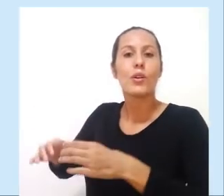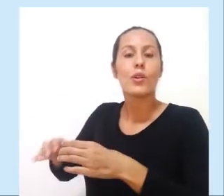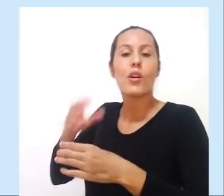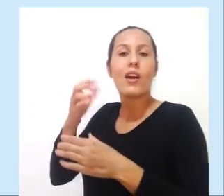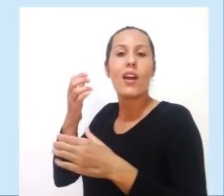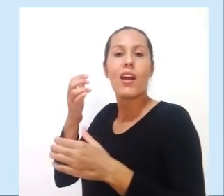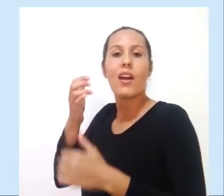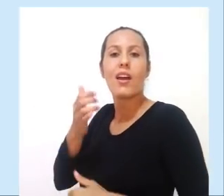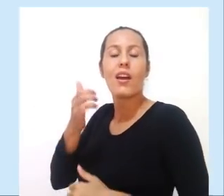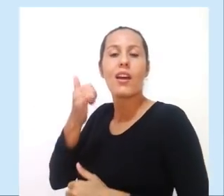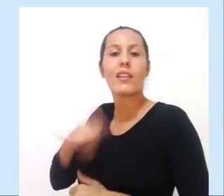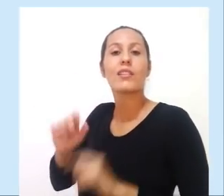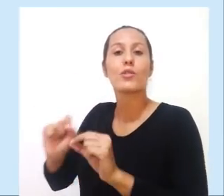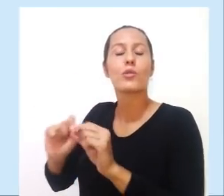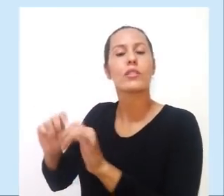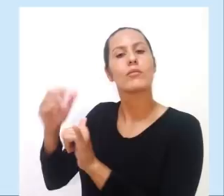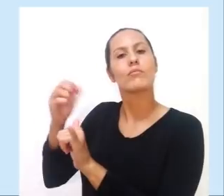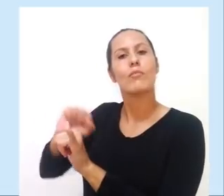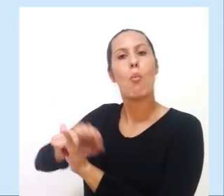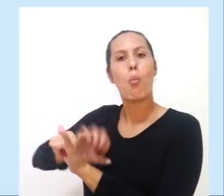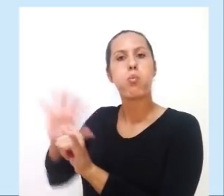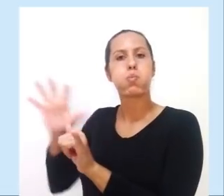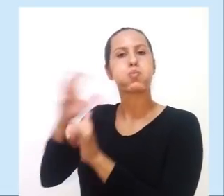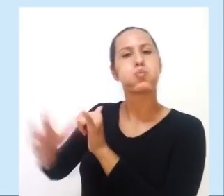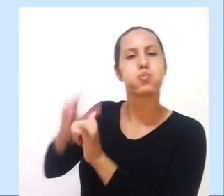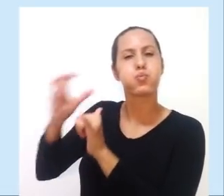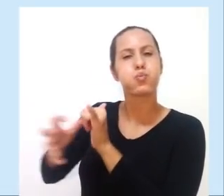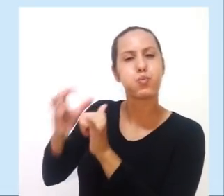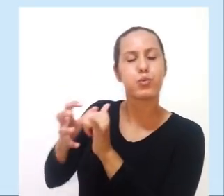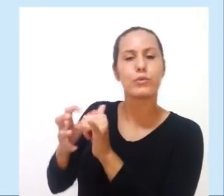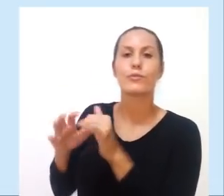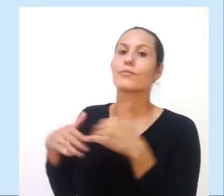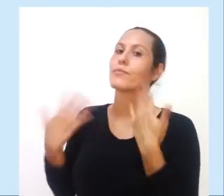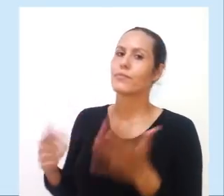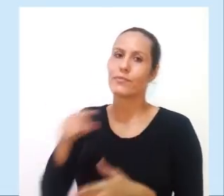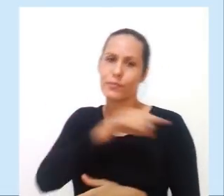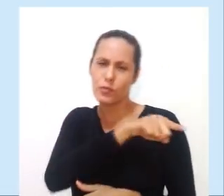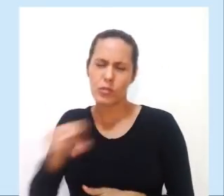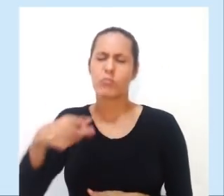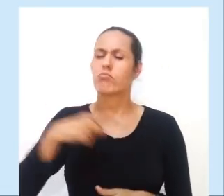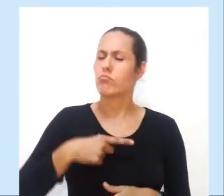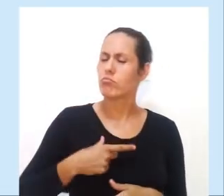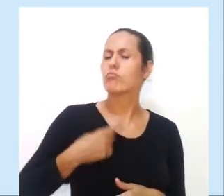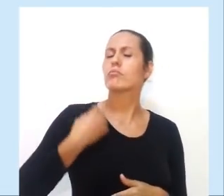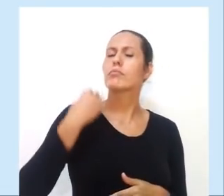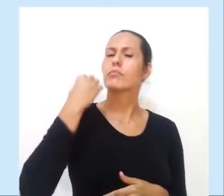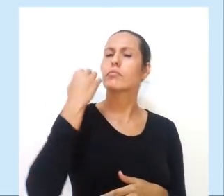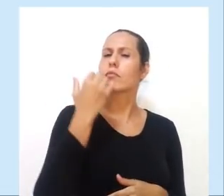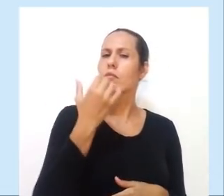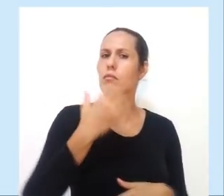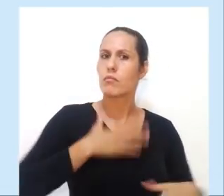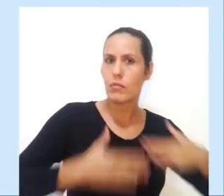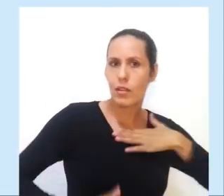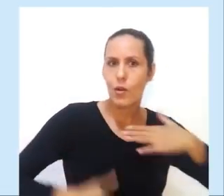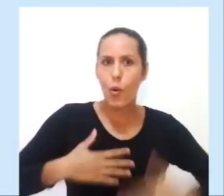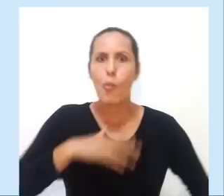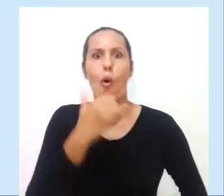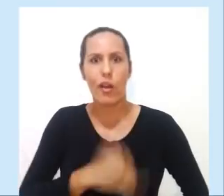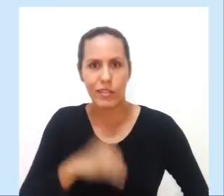Sonora. E essa energia vai ser utilizada por vocês, né? Vocês têm muita energia e precisam, né, brincar e tal,